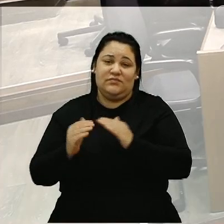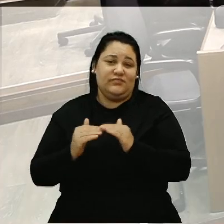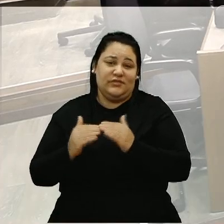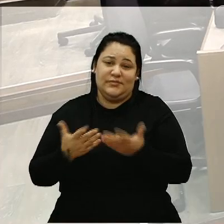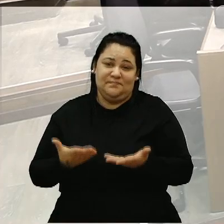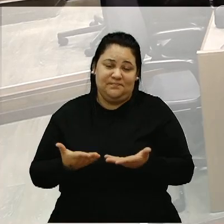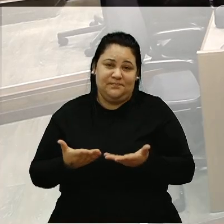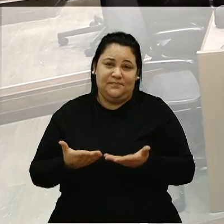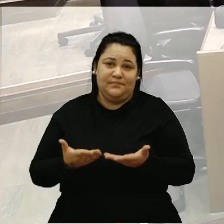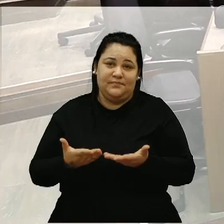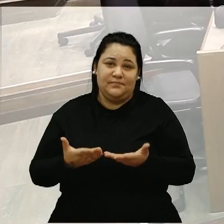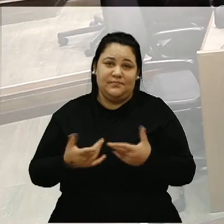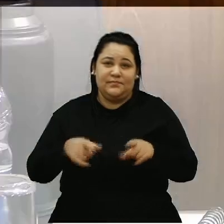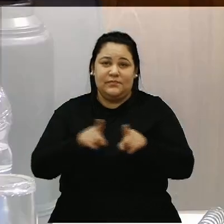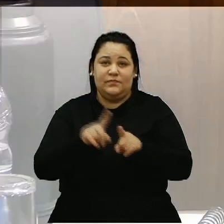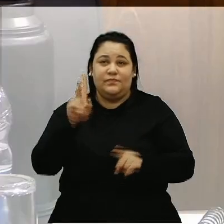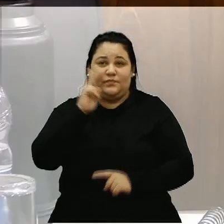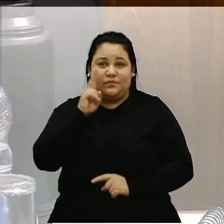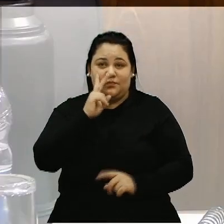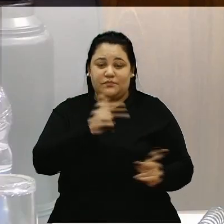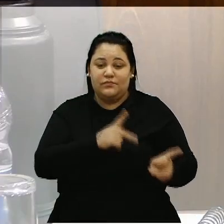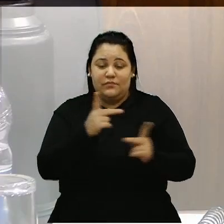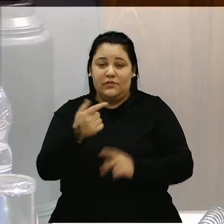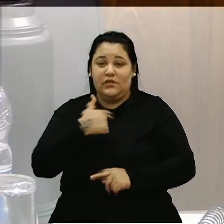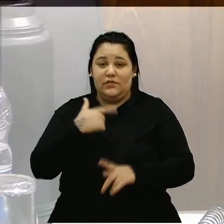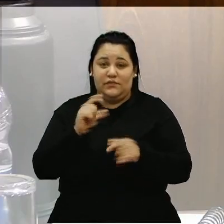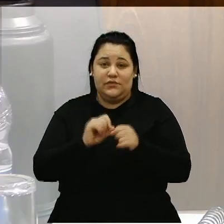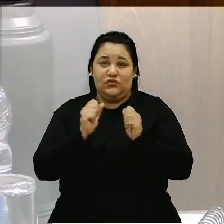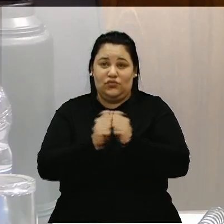seja, inclusive lembro que das visitas que eu fiz lá,